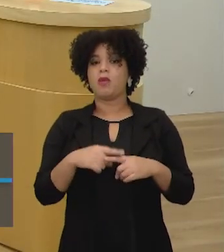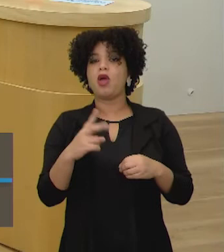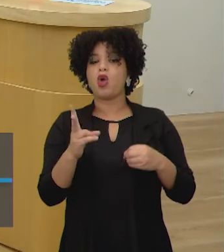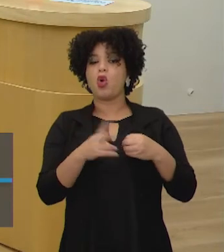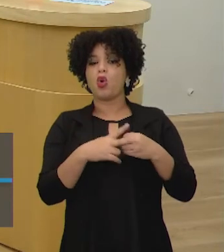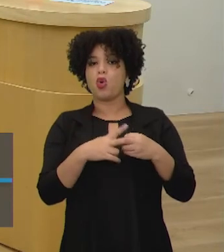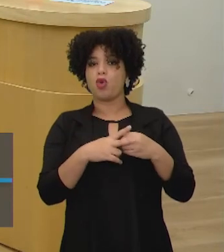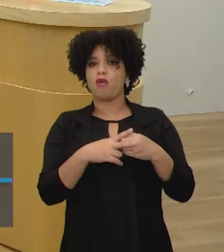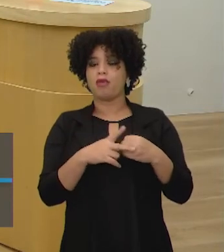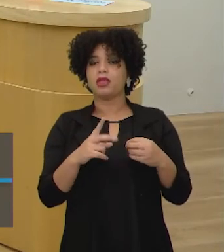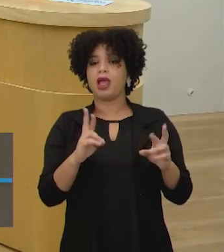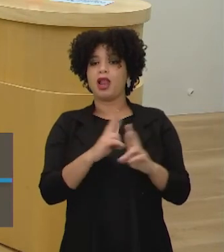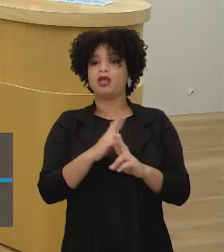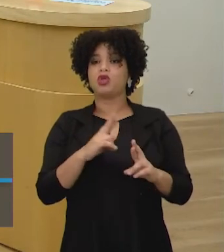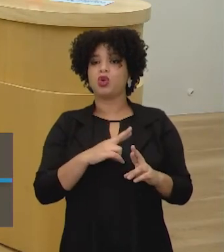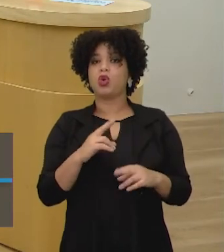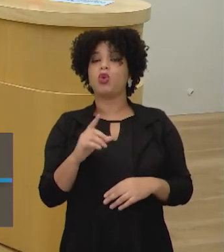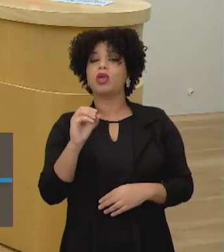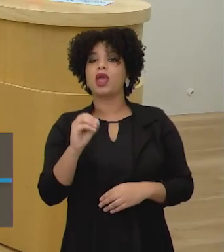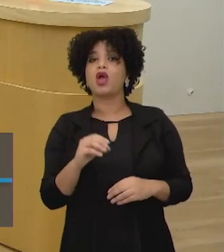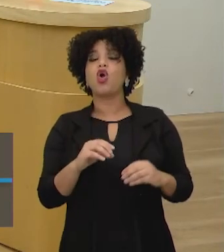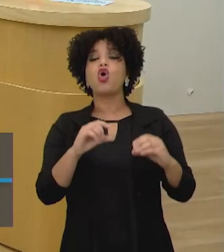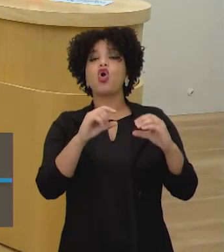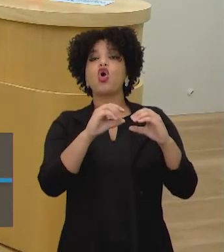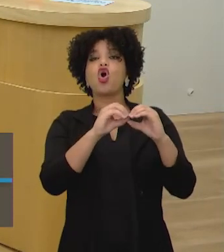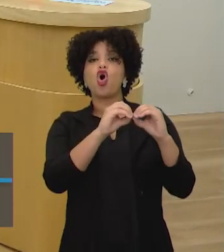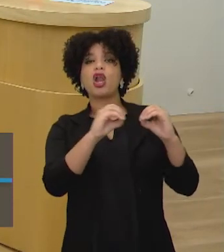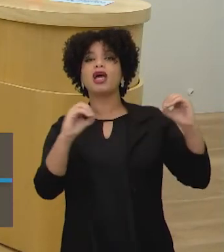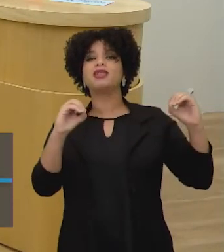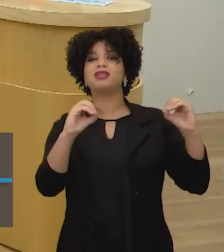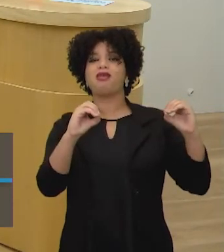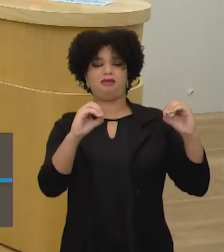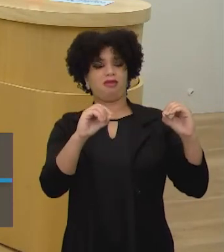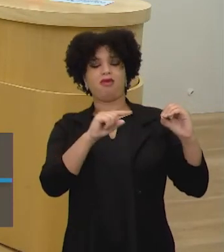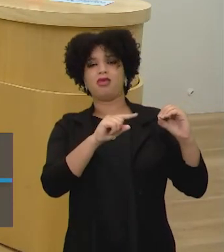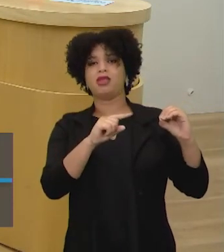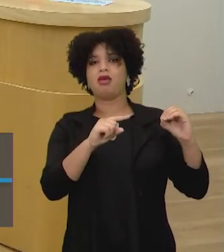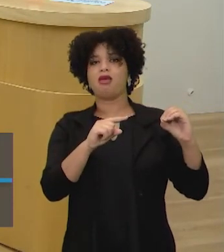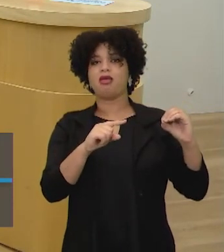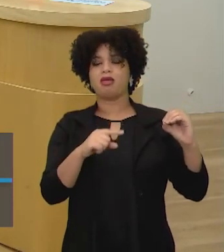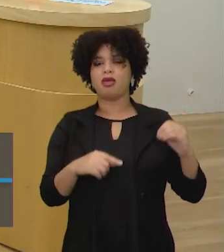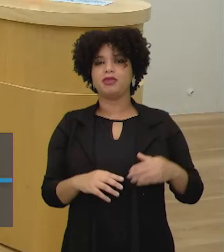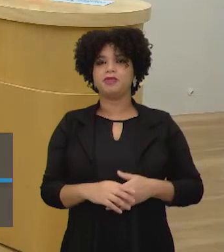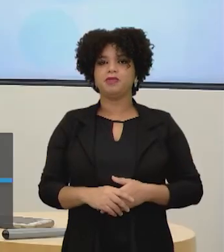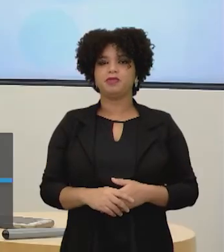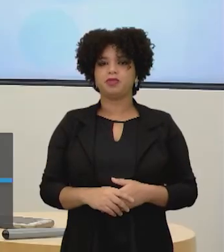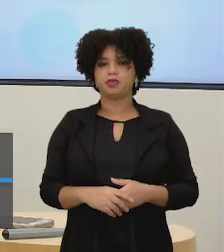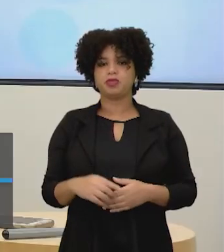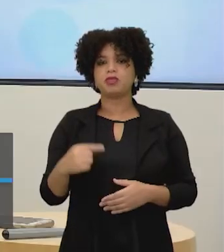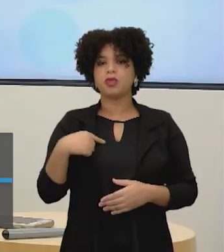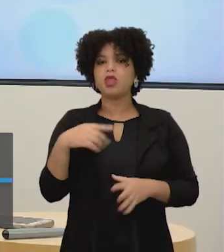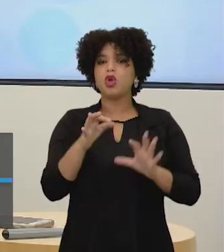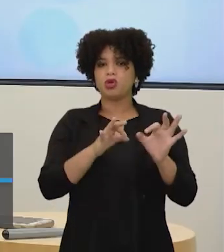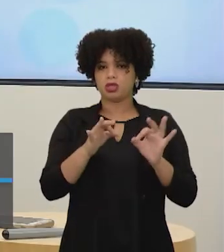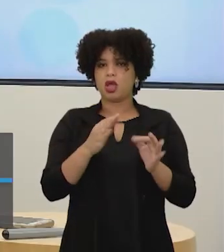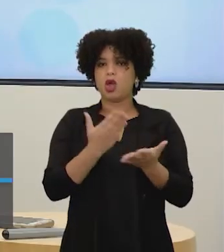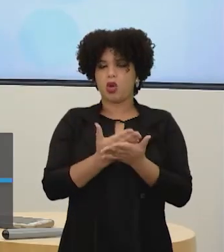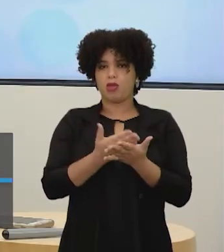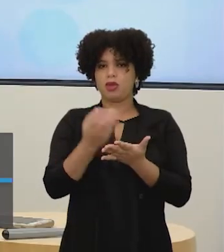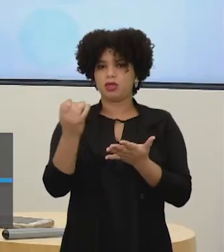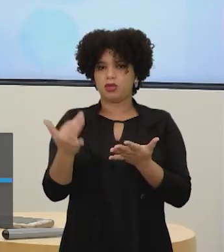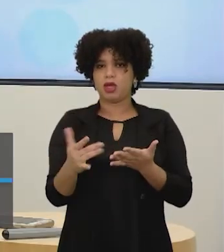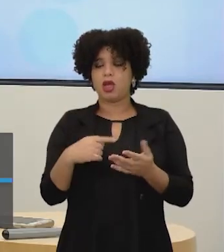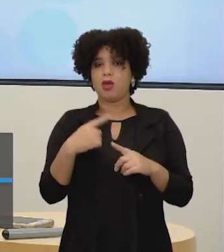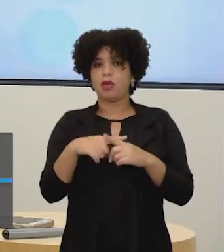está atrelado à oração, né? A oração. É uma aula que a gente vai ter aula sobre isso, tá? No ano. Eu preparei aula para falar sobre isso. Então, o verbo